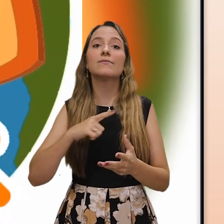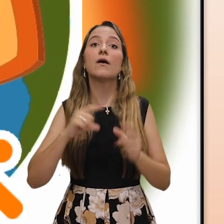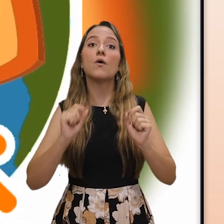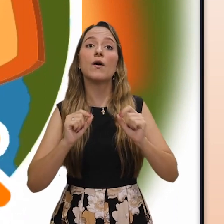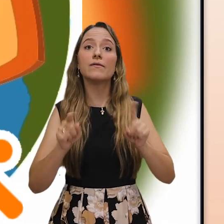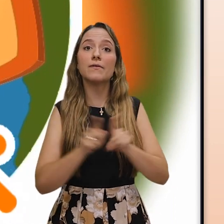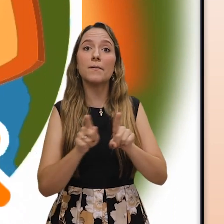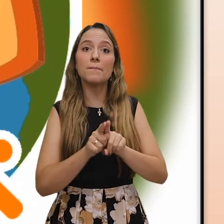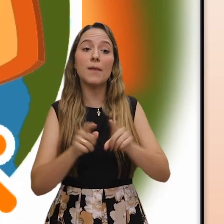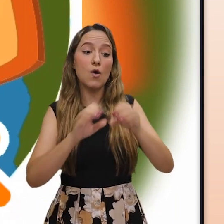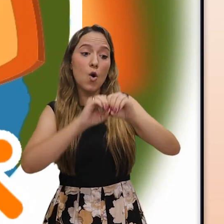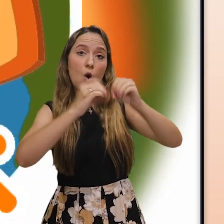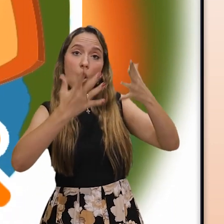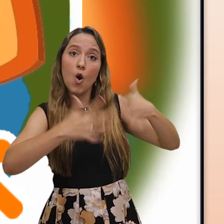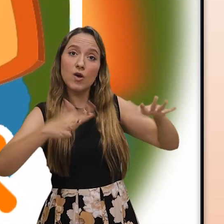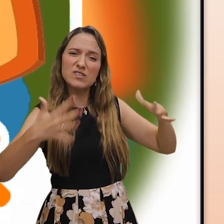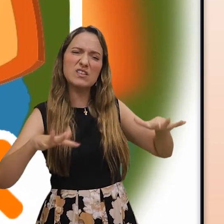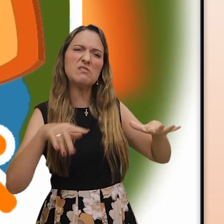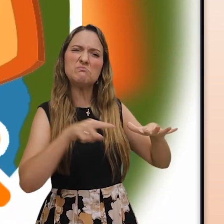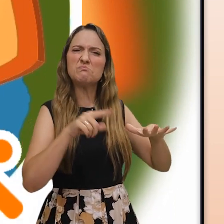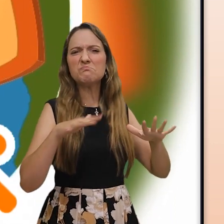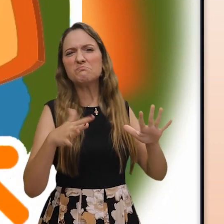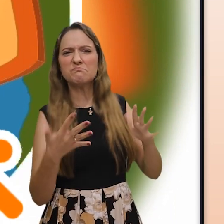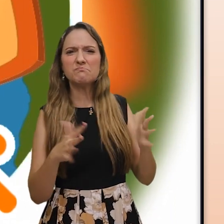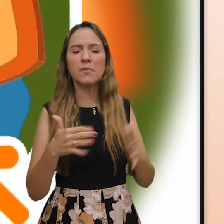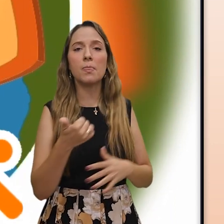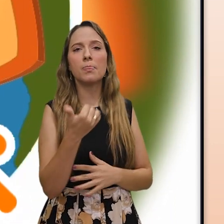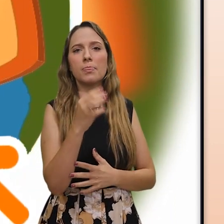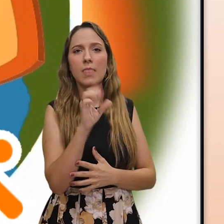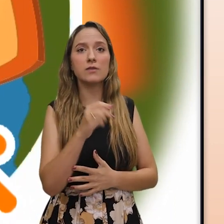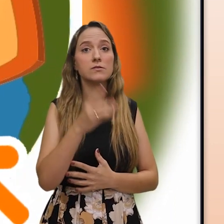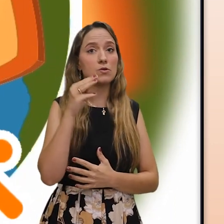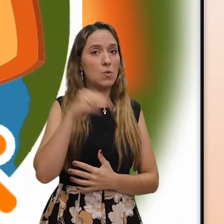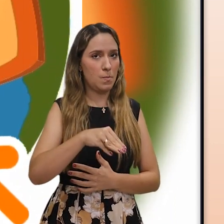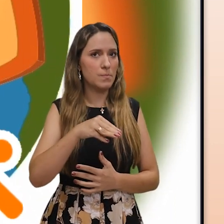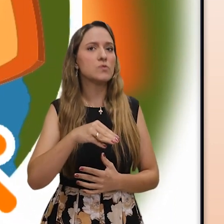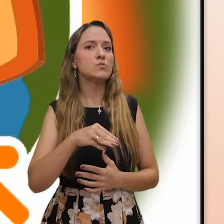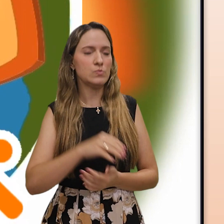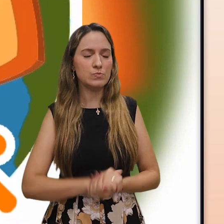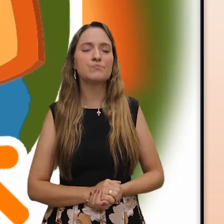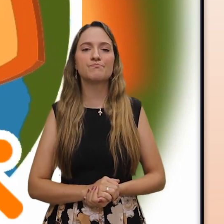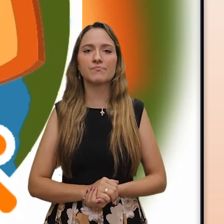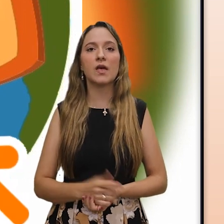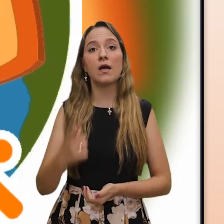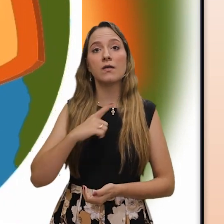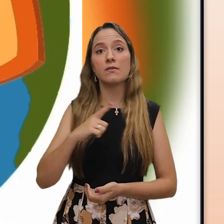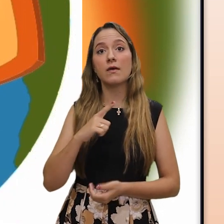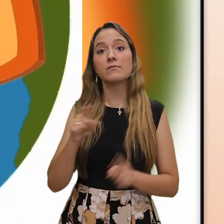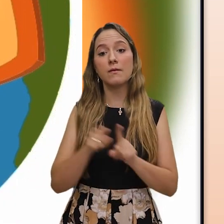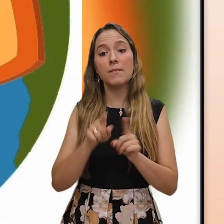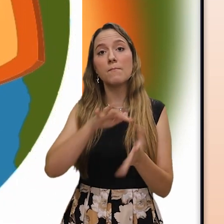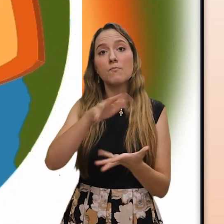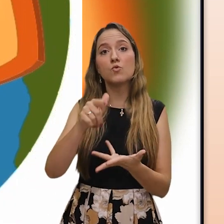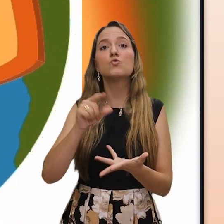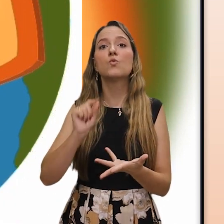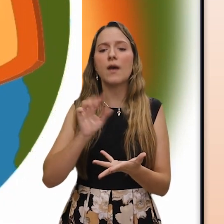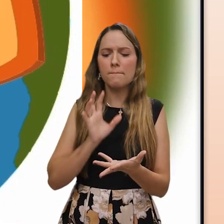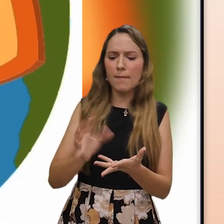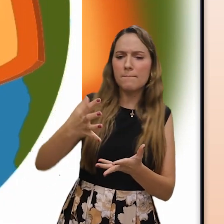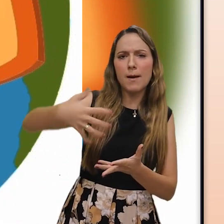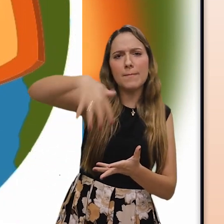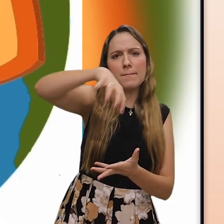é constituída pelos fundos dos mares e oceanos, atingindo cerca de 10 quilômetros. Já a